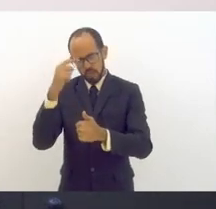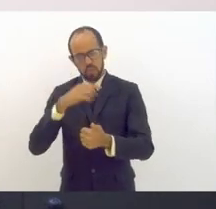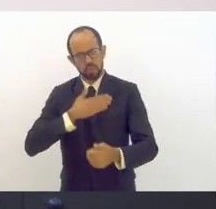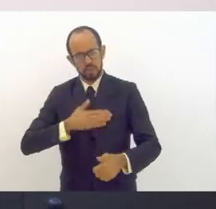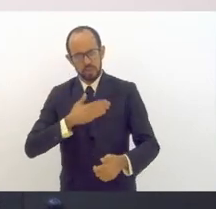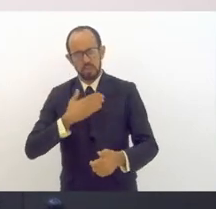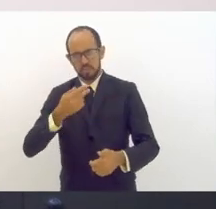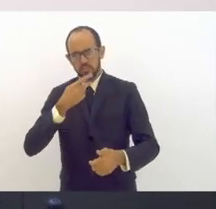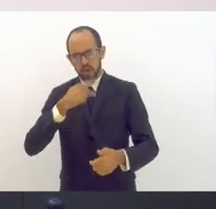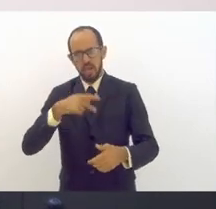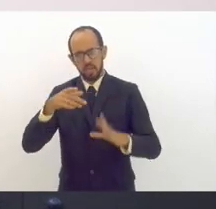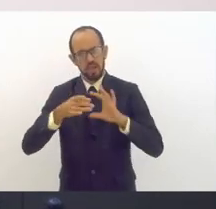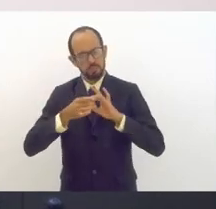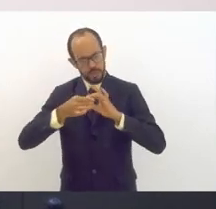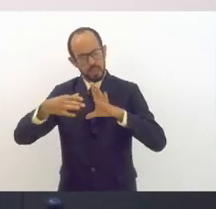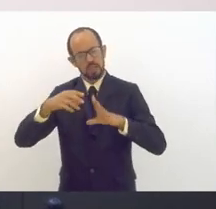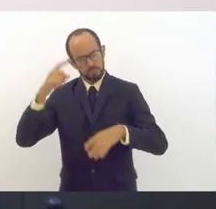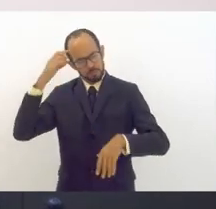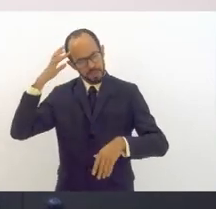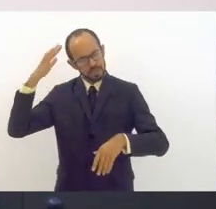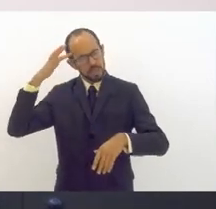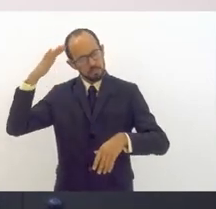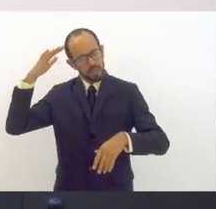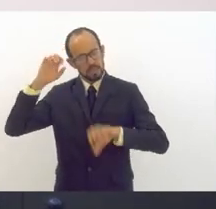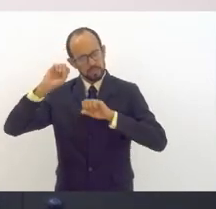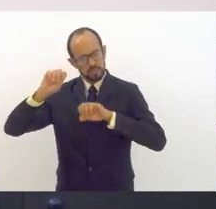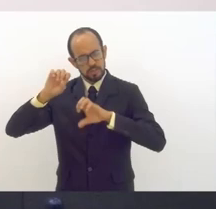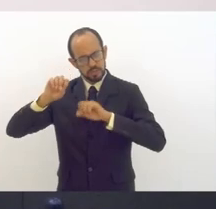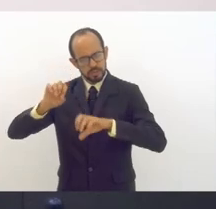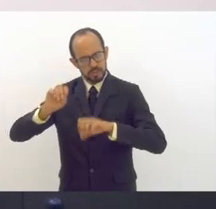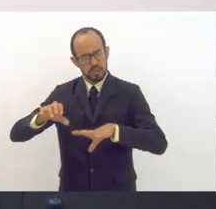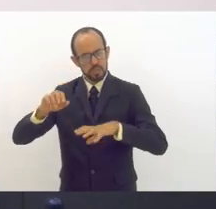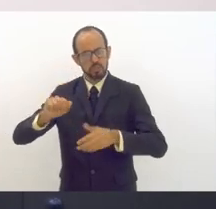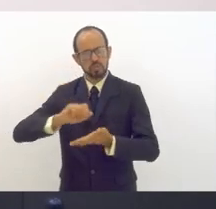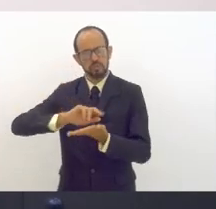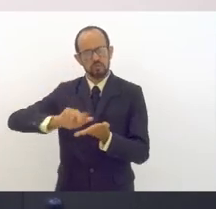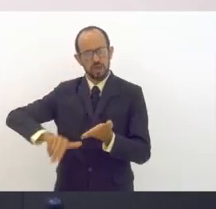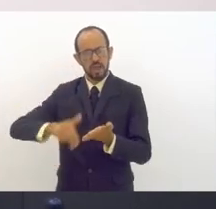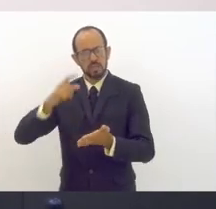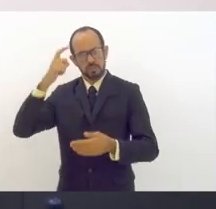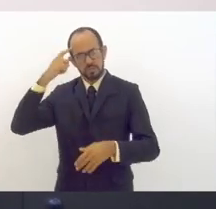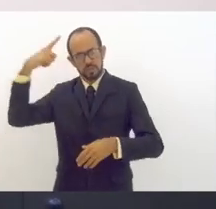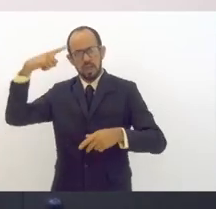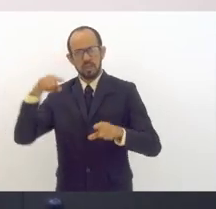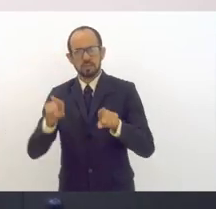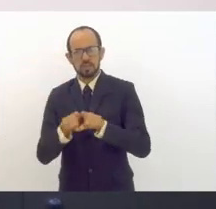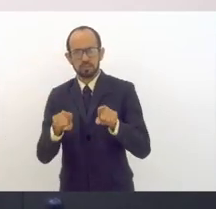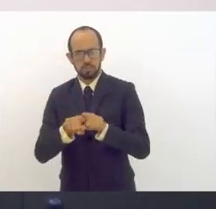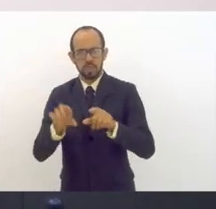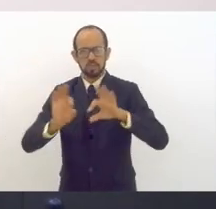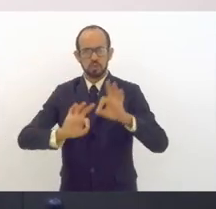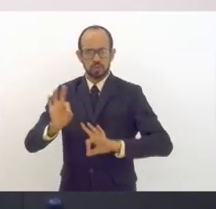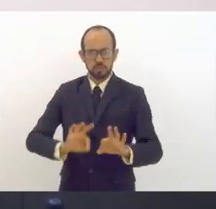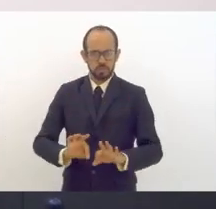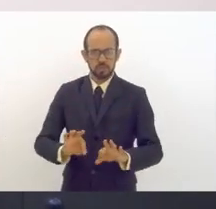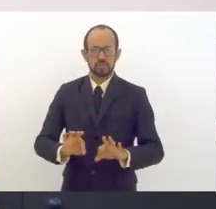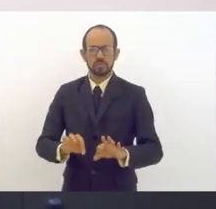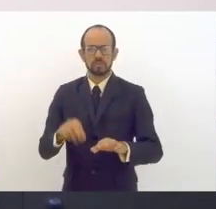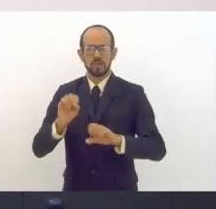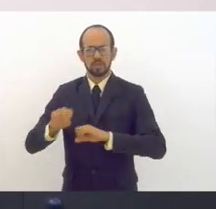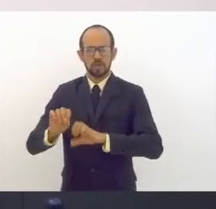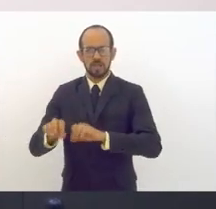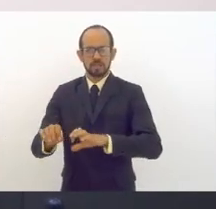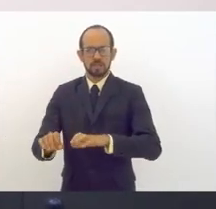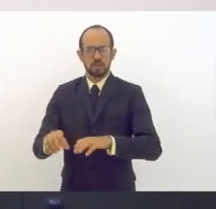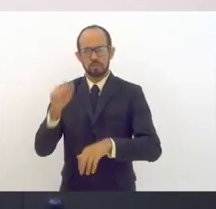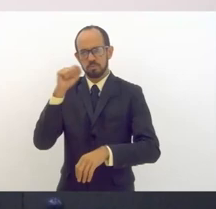garantem liberdade de pensamento, liberdade de ensino, pluralidade de ideias, enfim, como princípios organizativos do ensino na educação brasileira. Então, queria